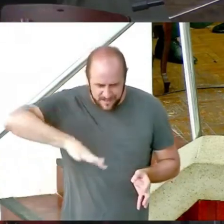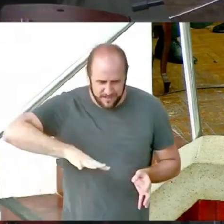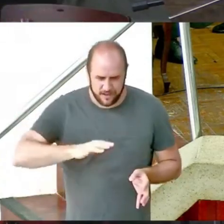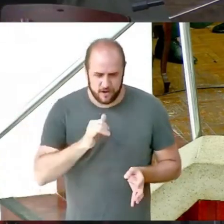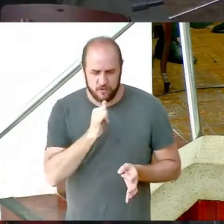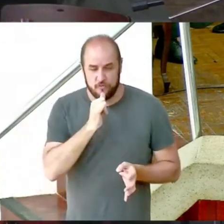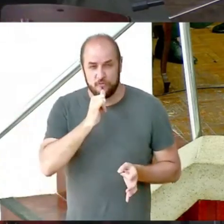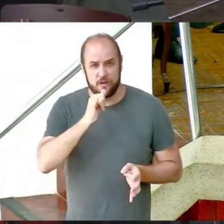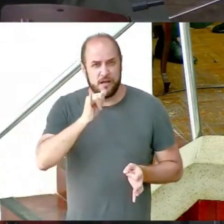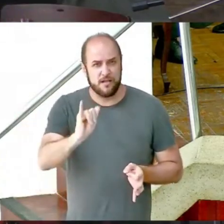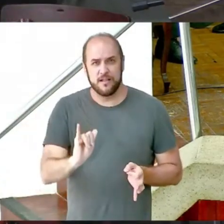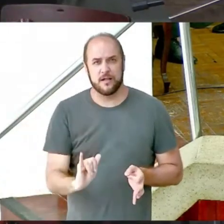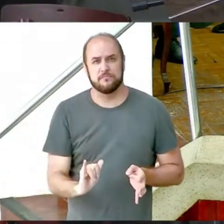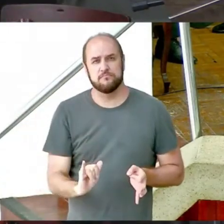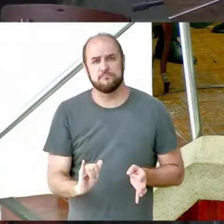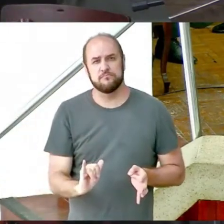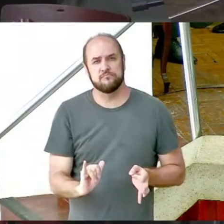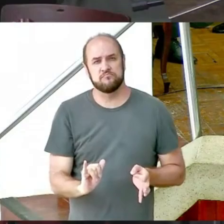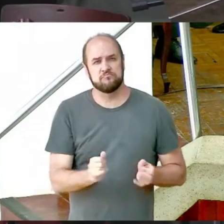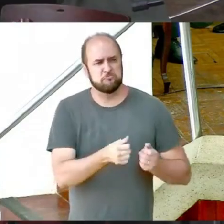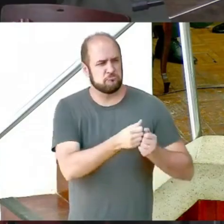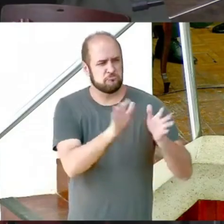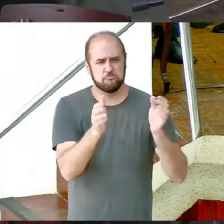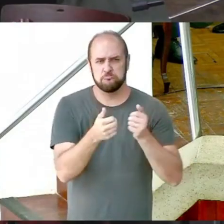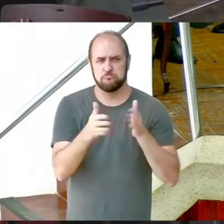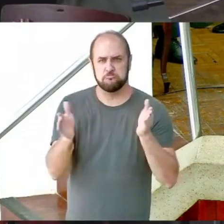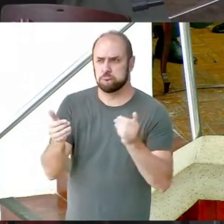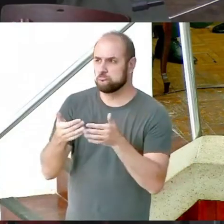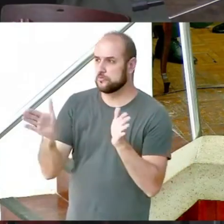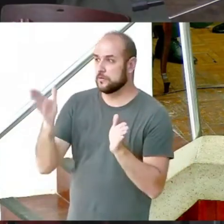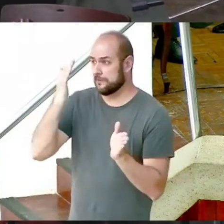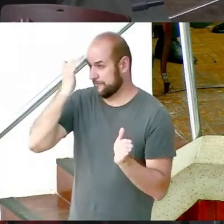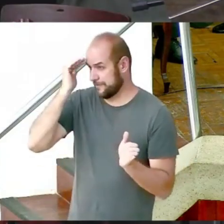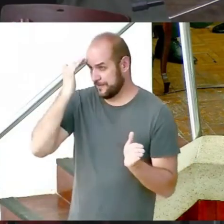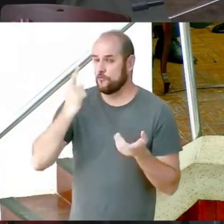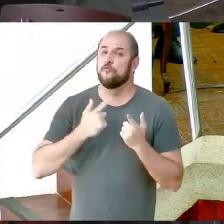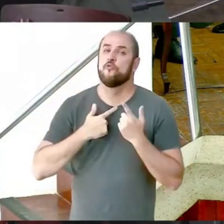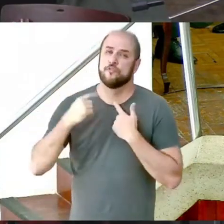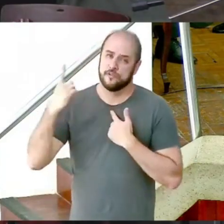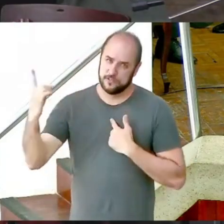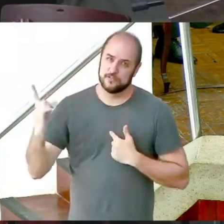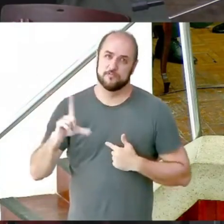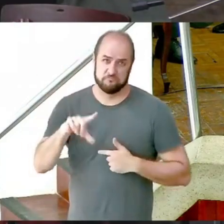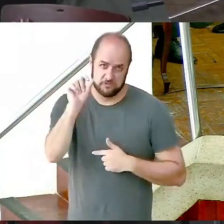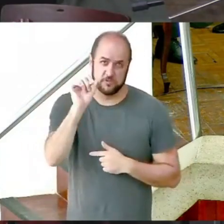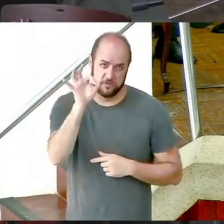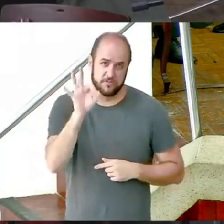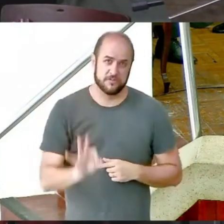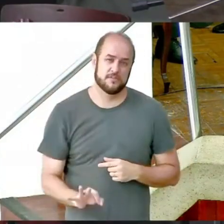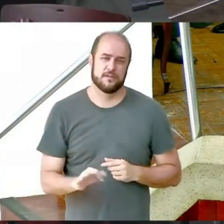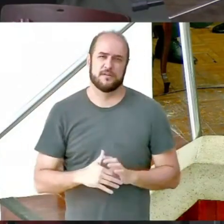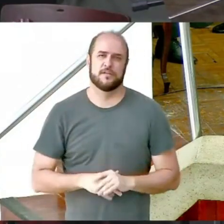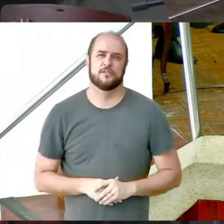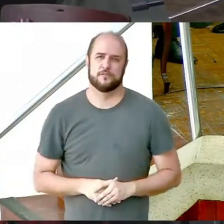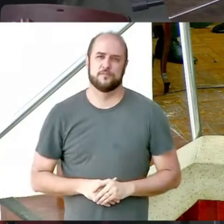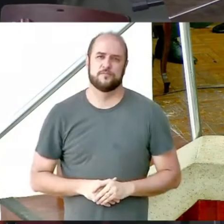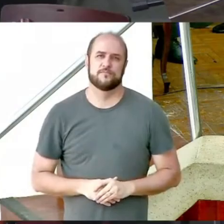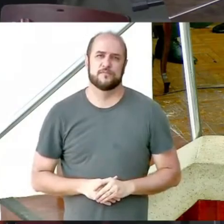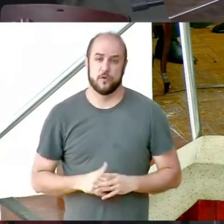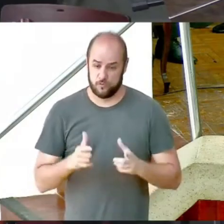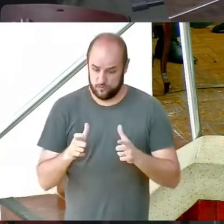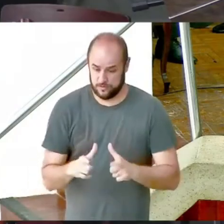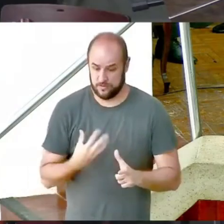todas as portas. E é inegável a vontade de Deus a respeito de uma escolha quanto a onde